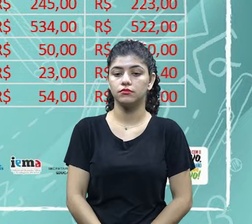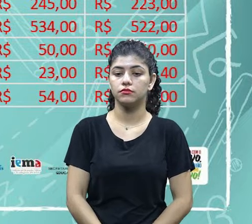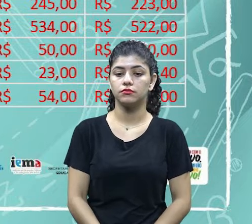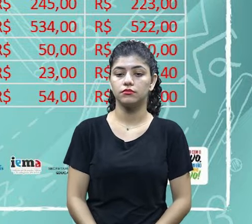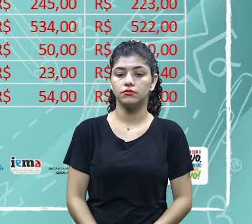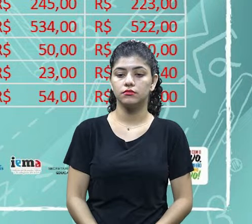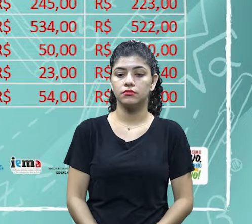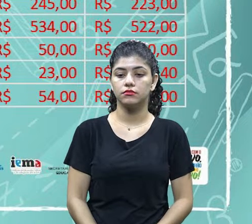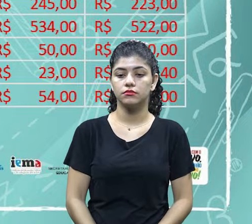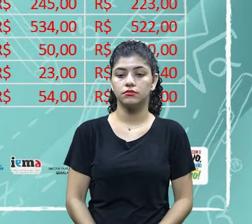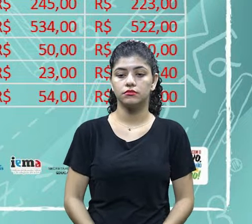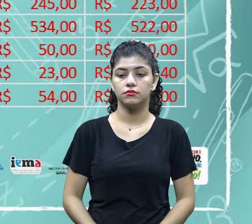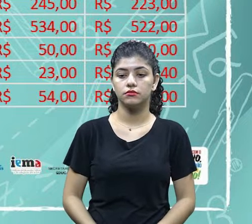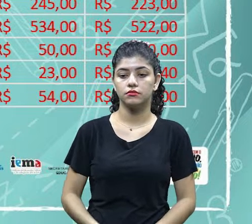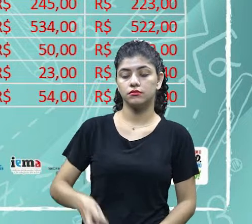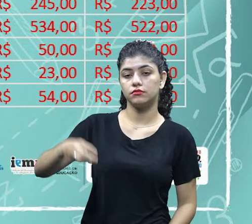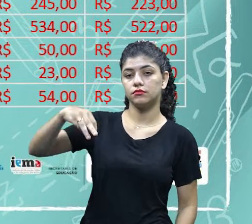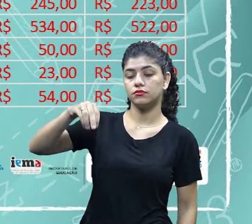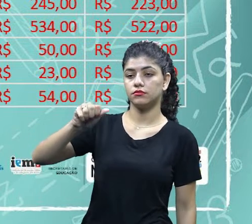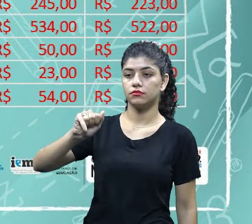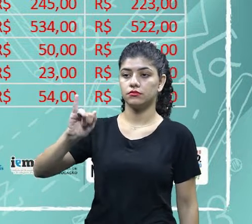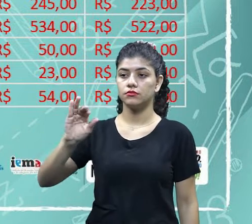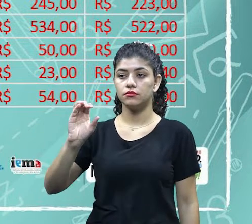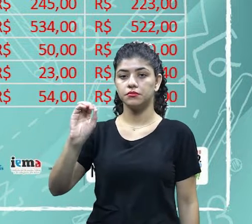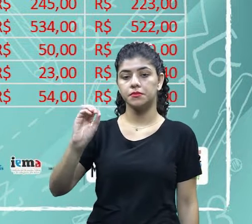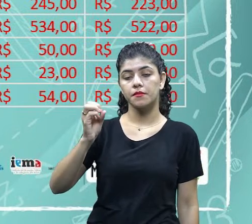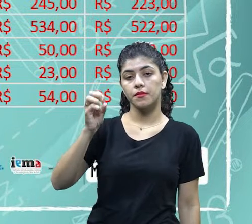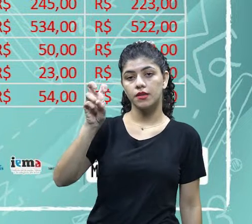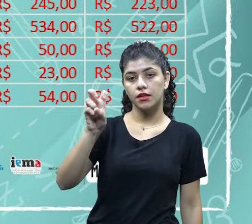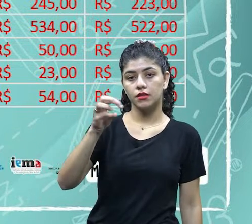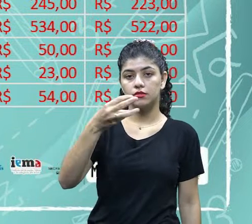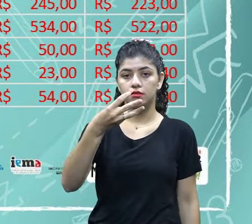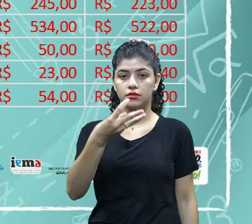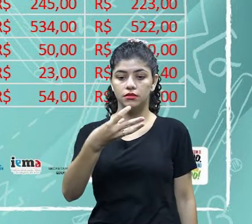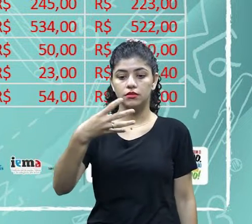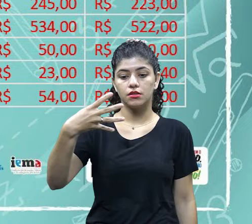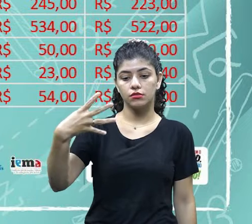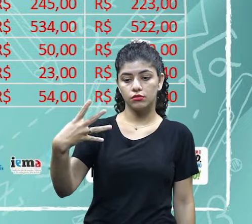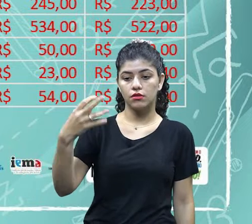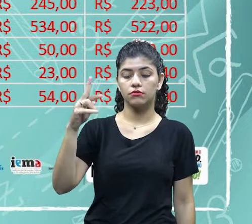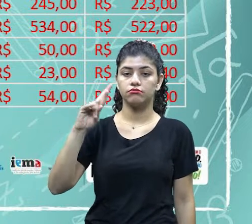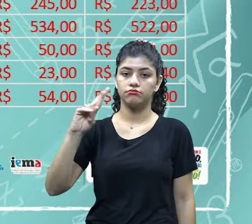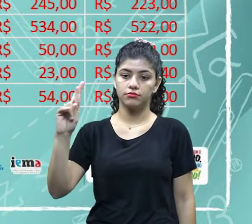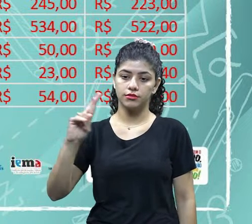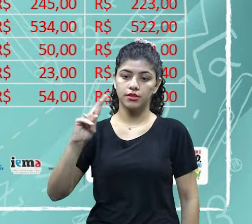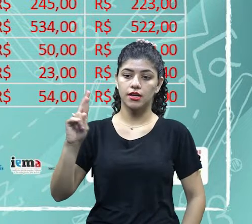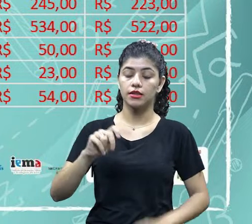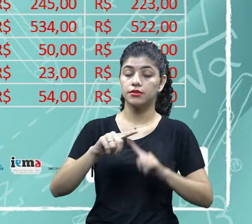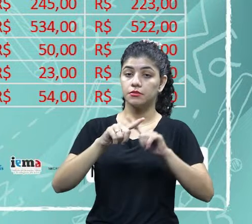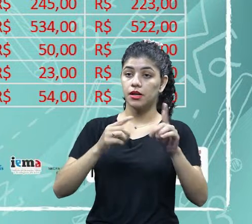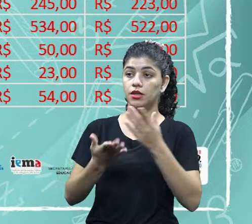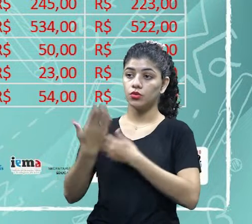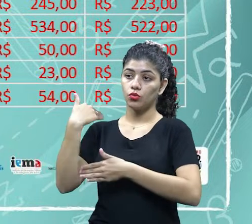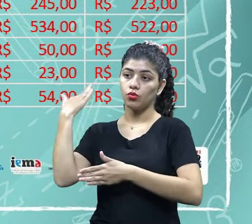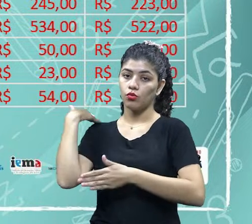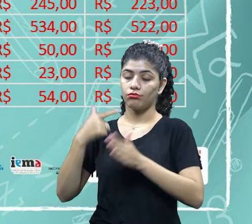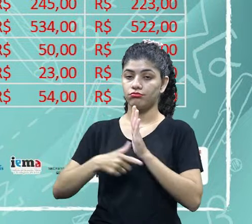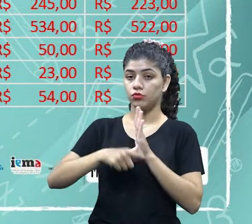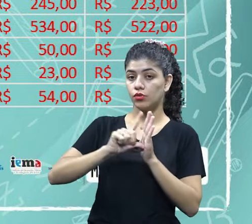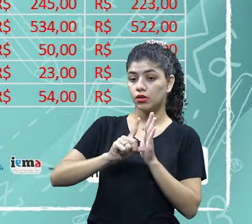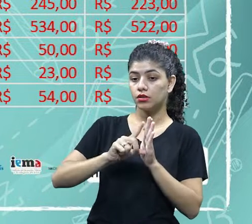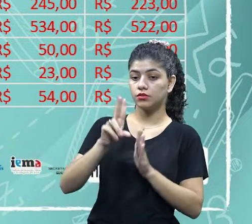maio, foi consumido R$ 534 de matéria-prima, mas no mês anterior foi consumido